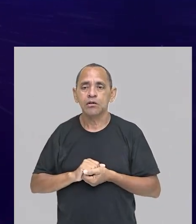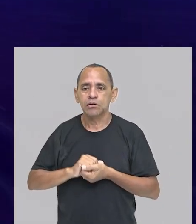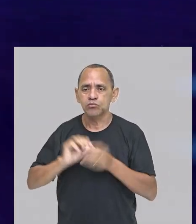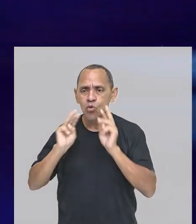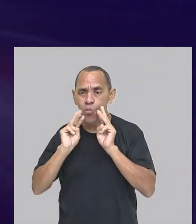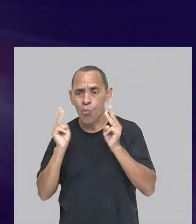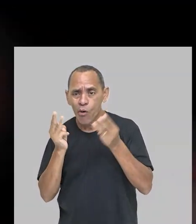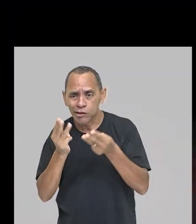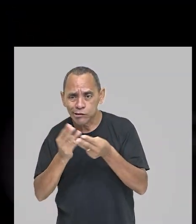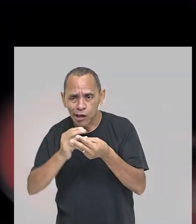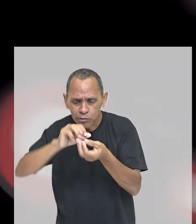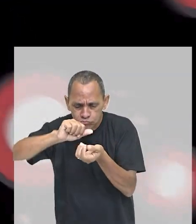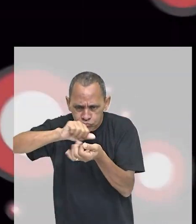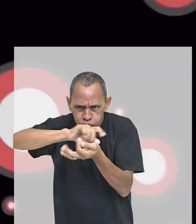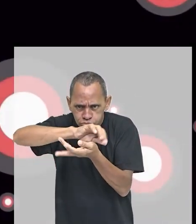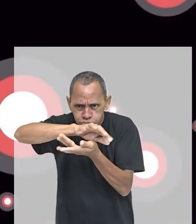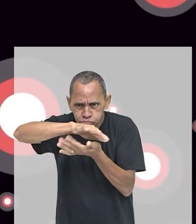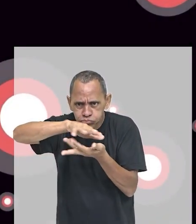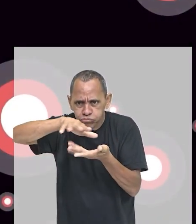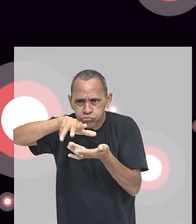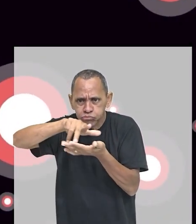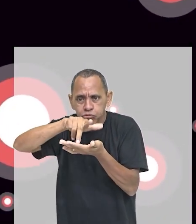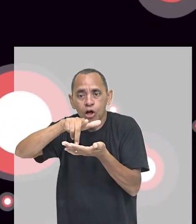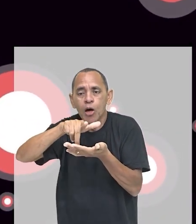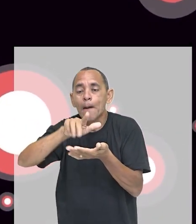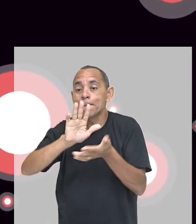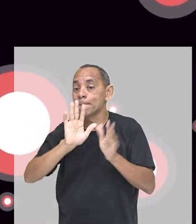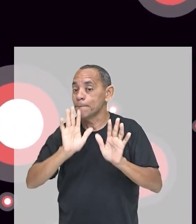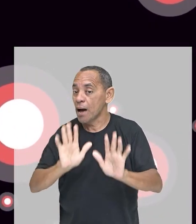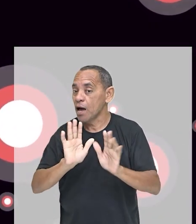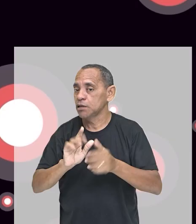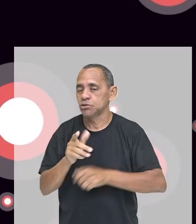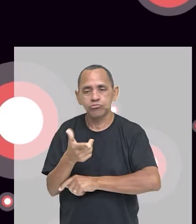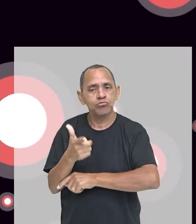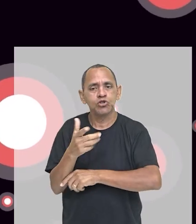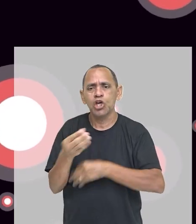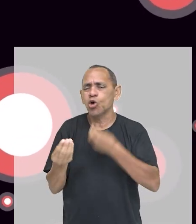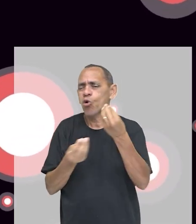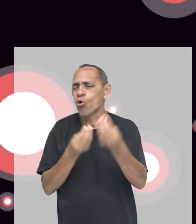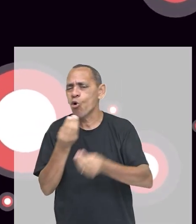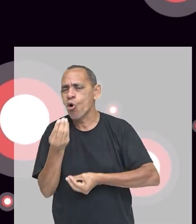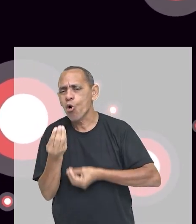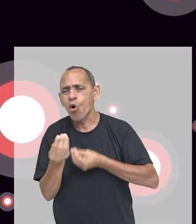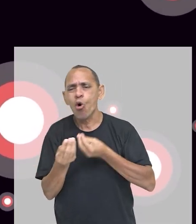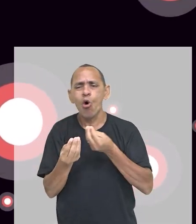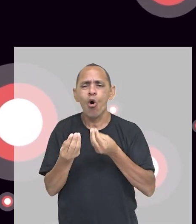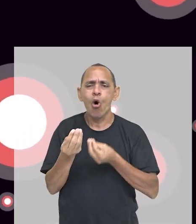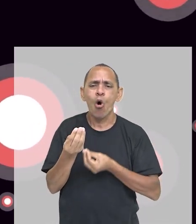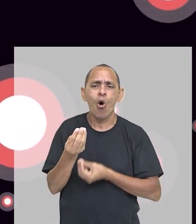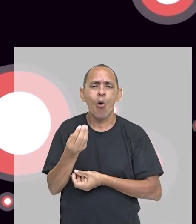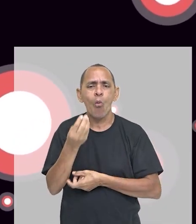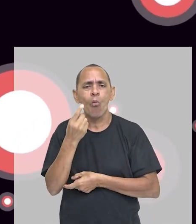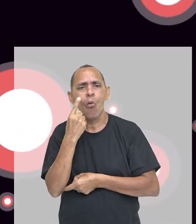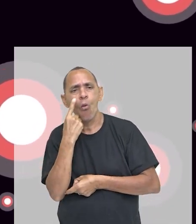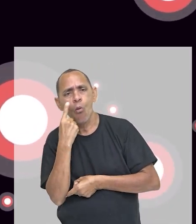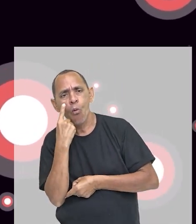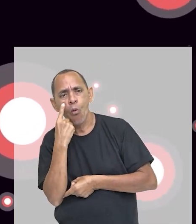que existe, mas não tem como a gente ver exatamente, a gente só vê